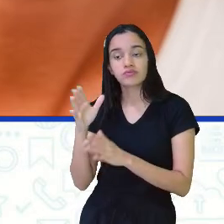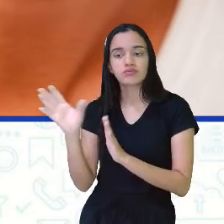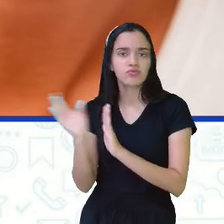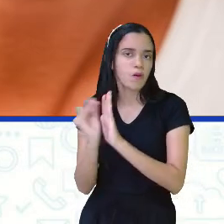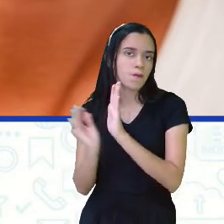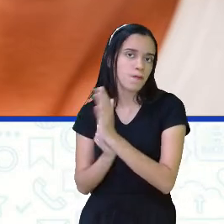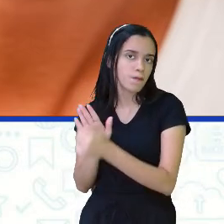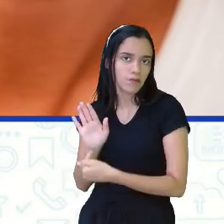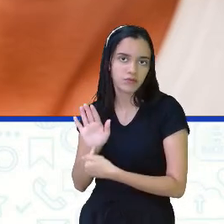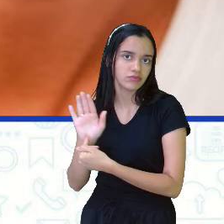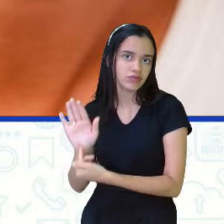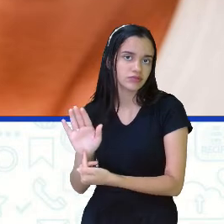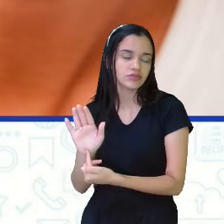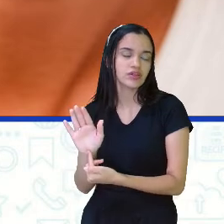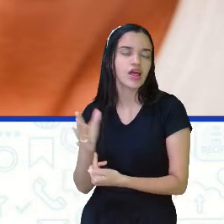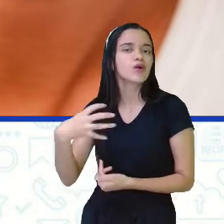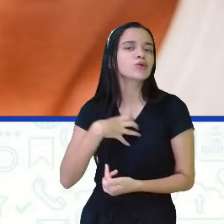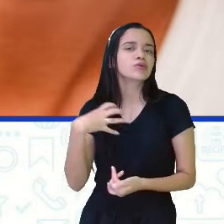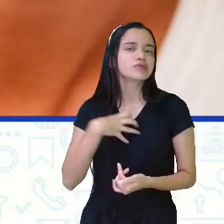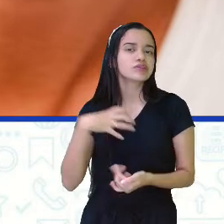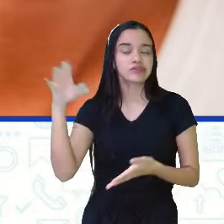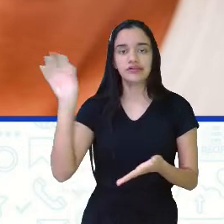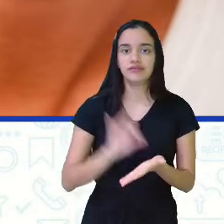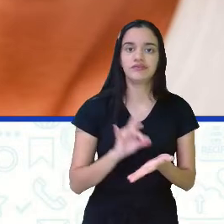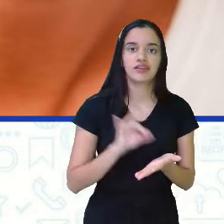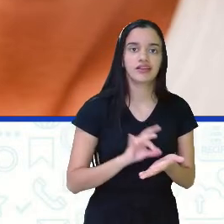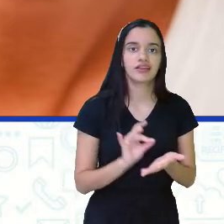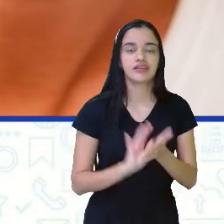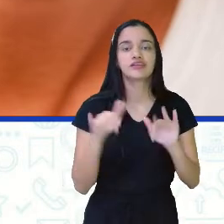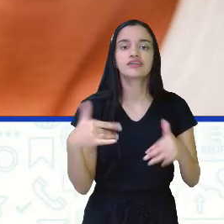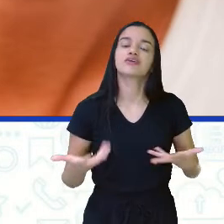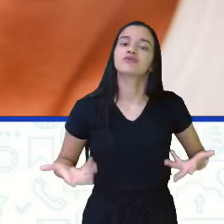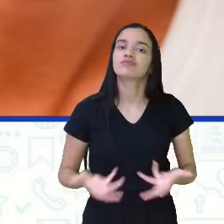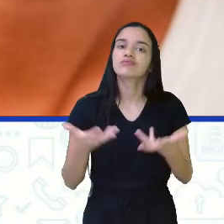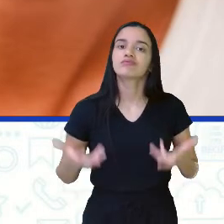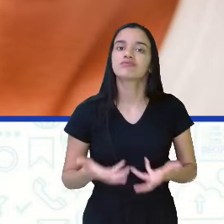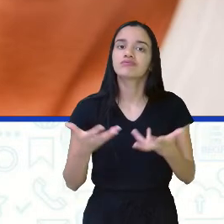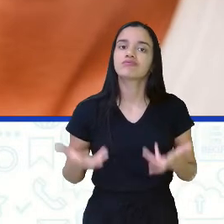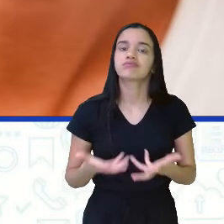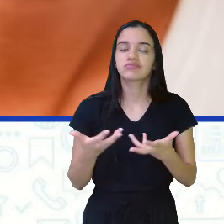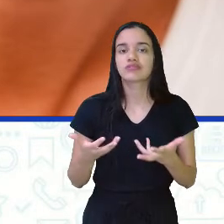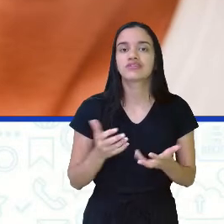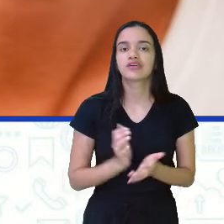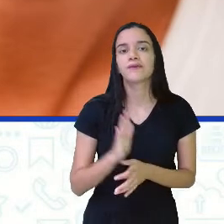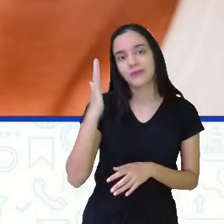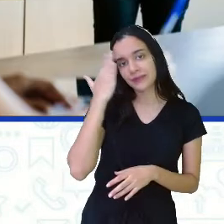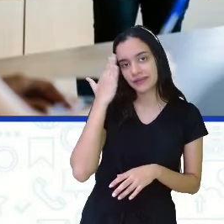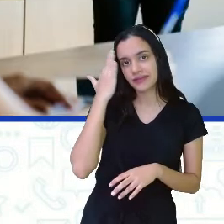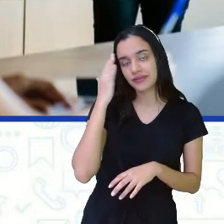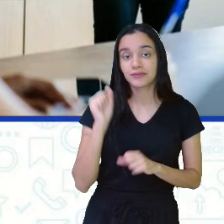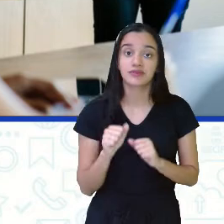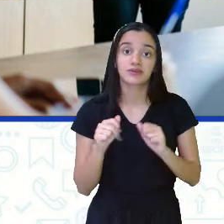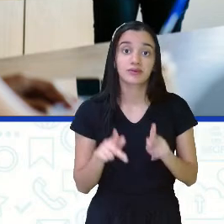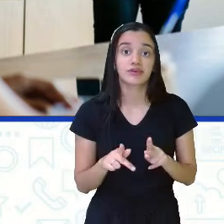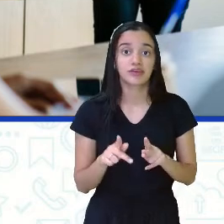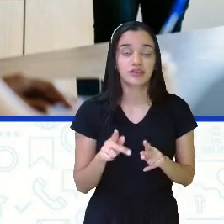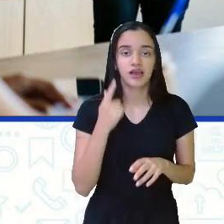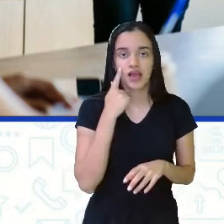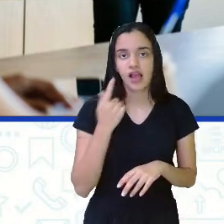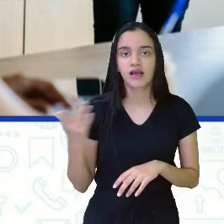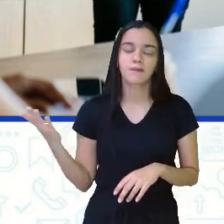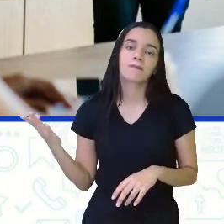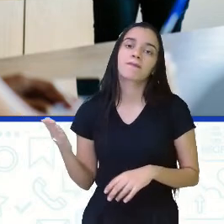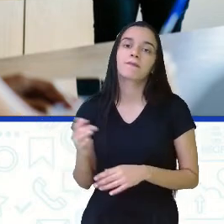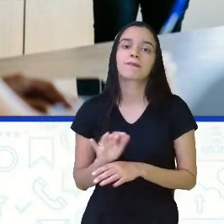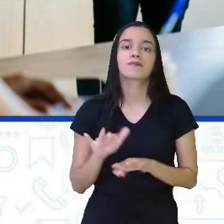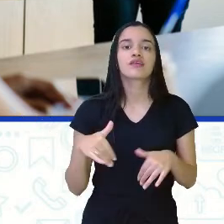conteúdo com sentido de verdade, então, tipo, alimentando o entendimento, tá?